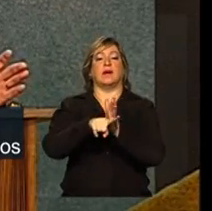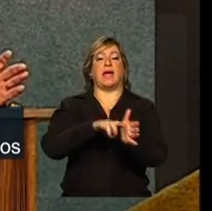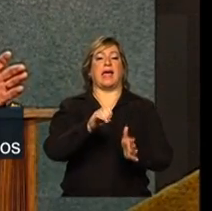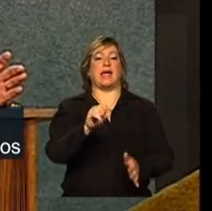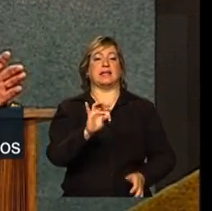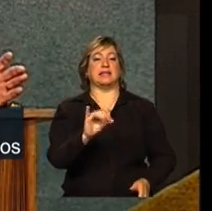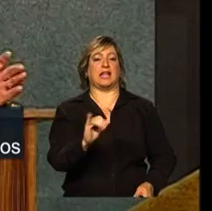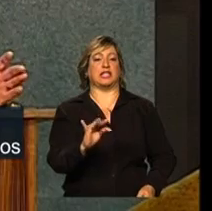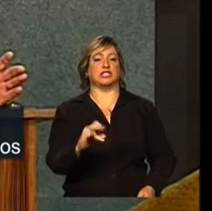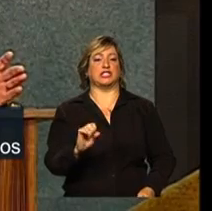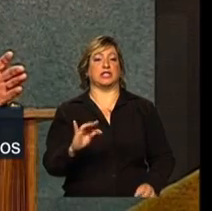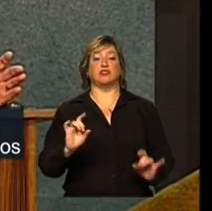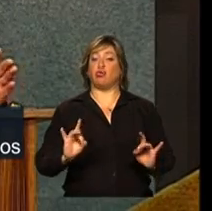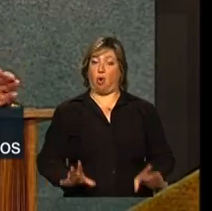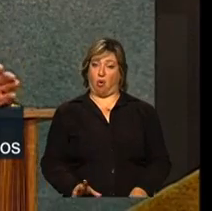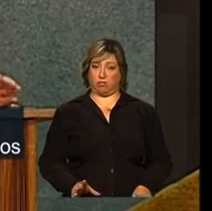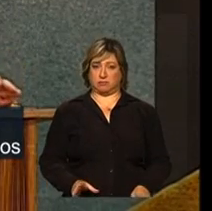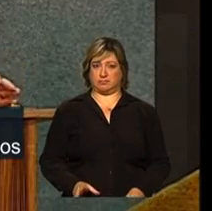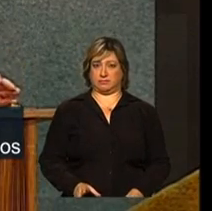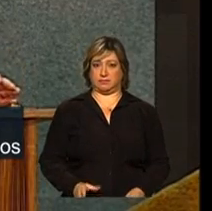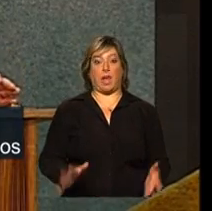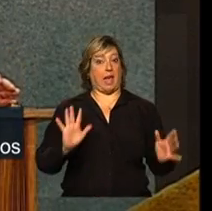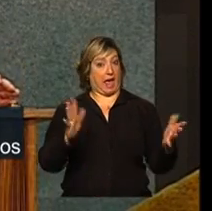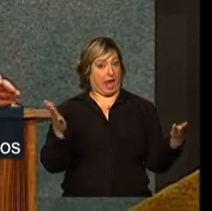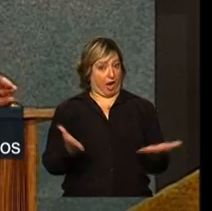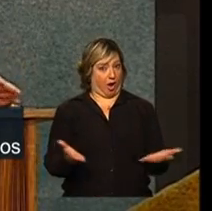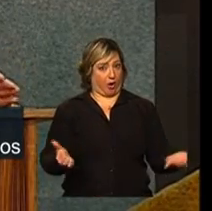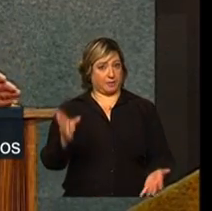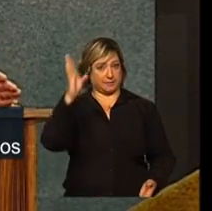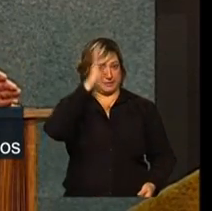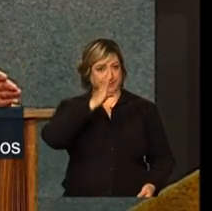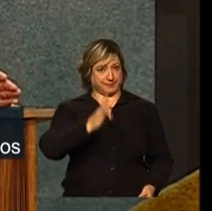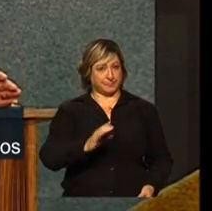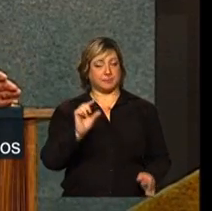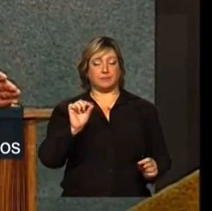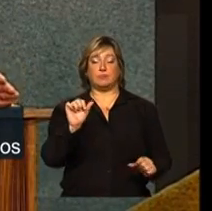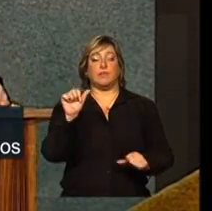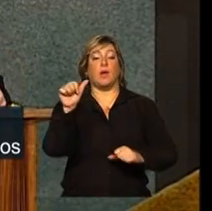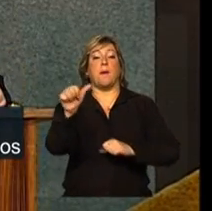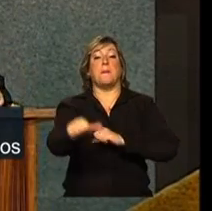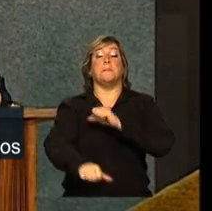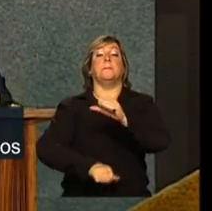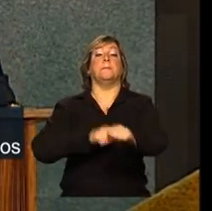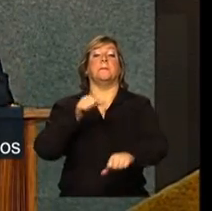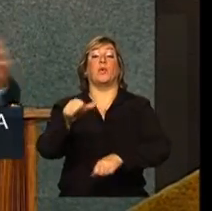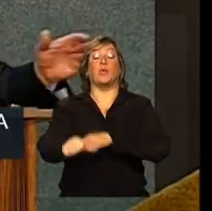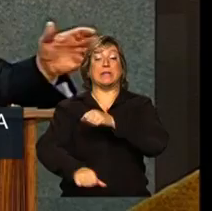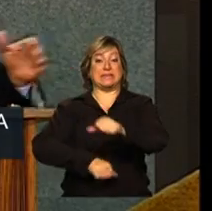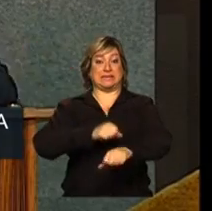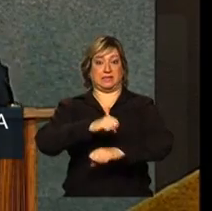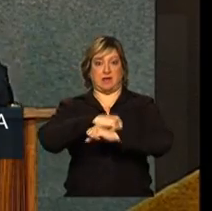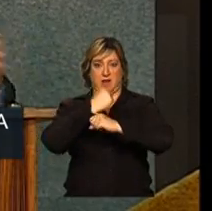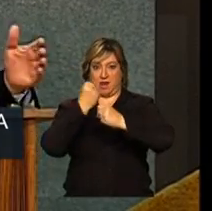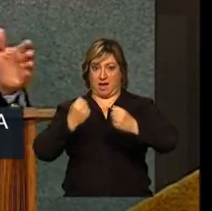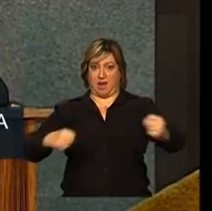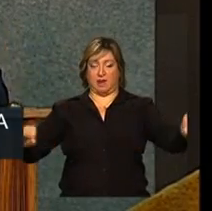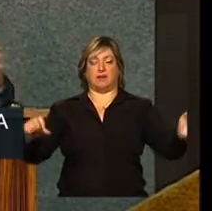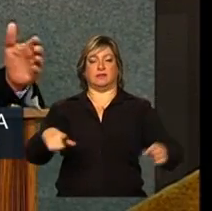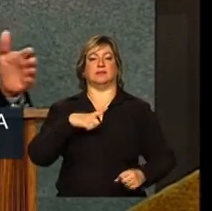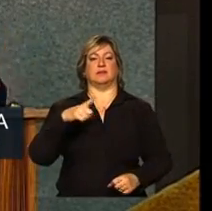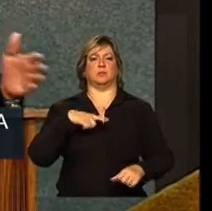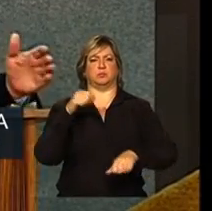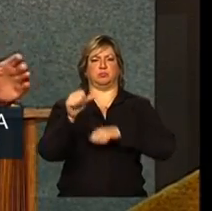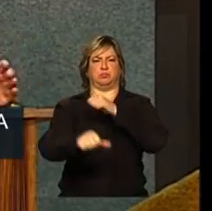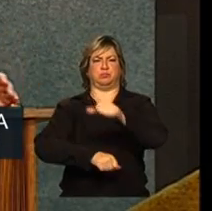número. Pois bem, no Brasil hoje, a grande mudança, esta grande transformação,